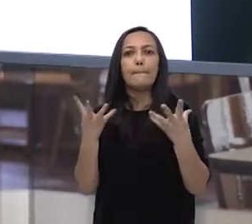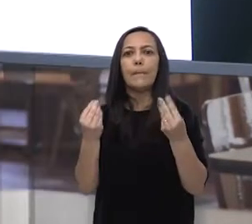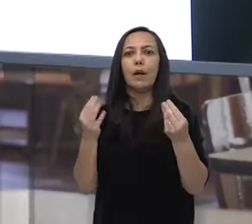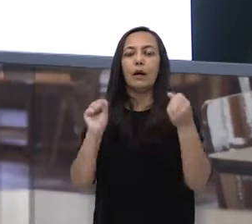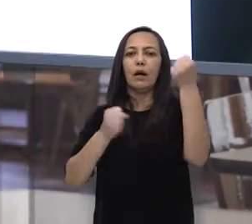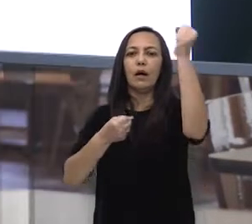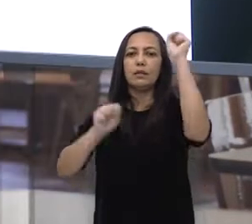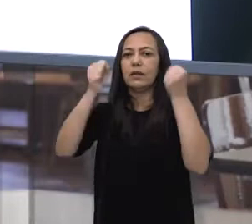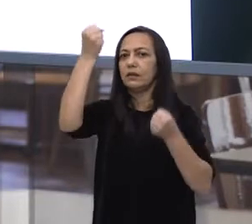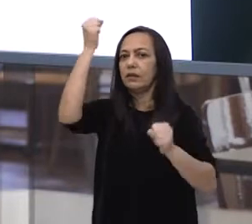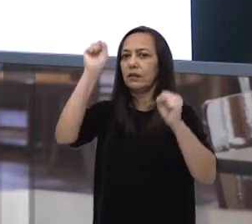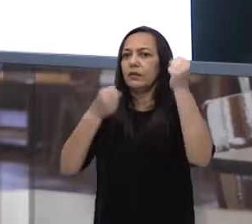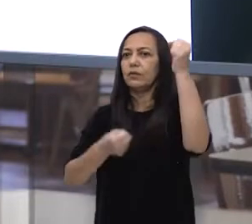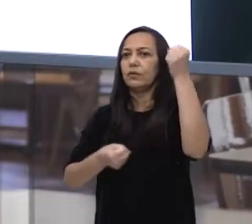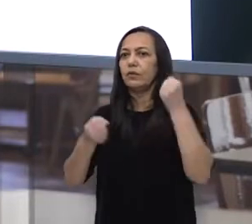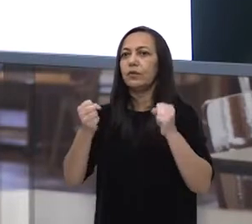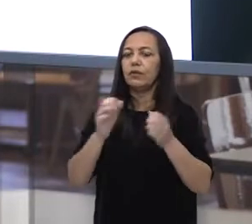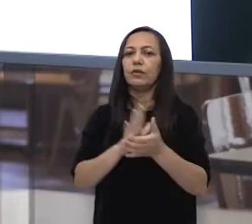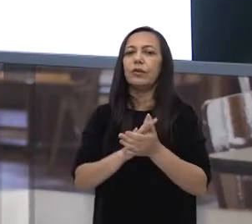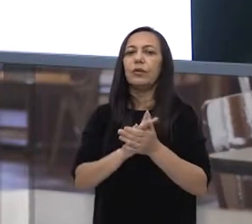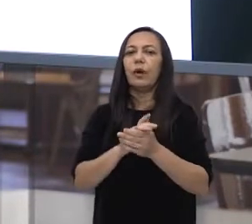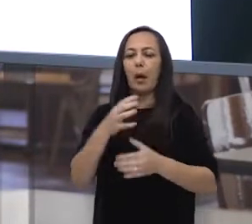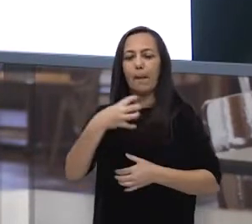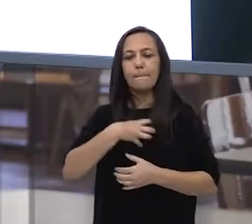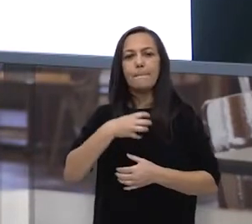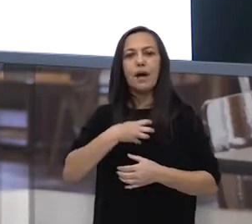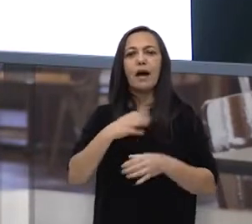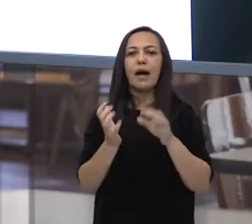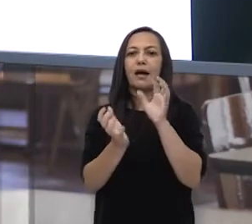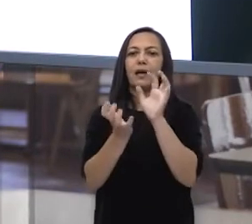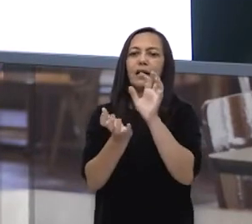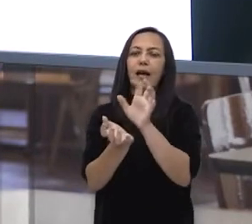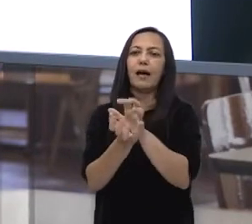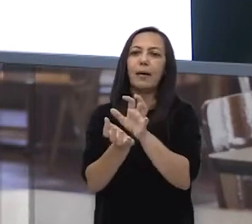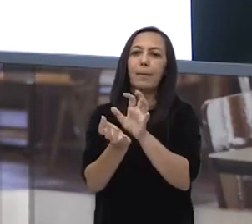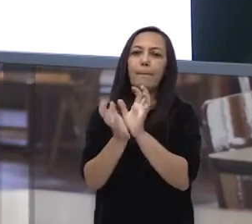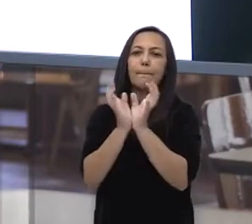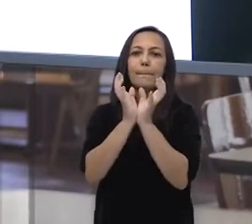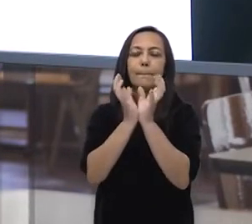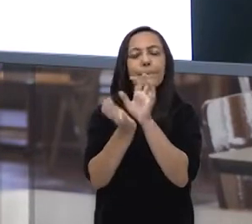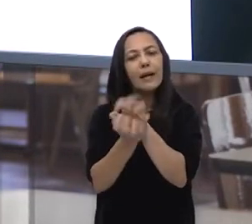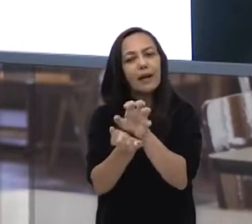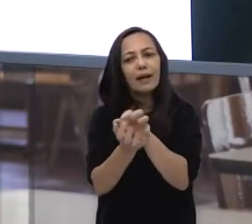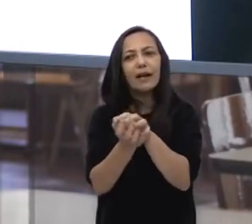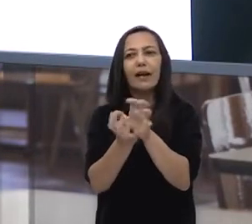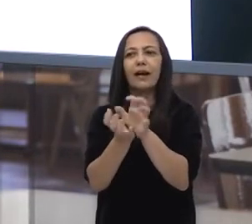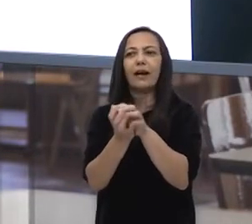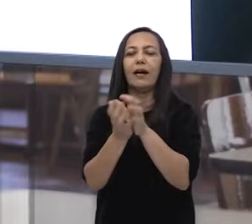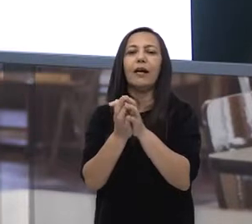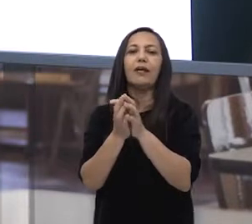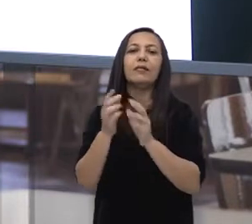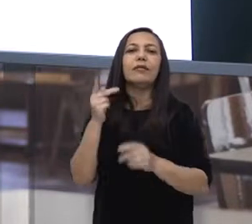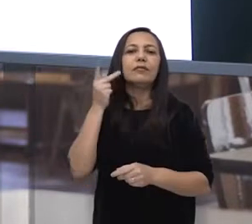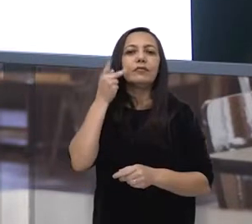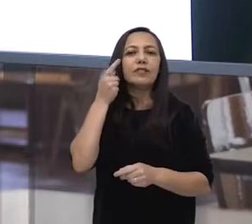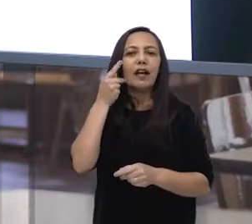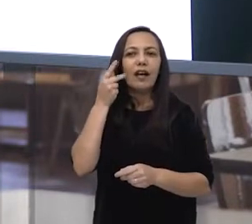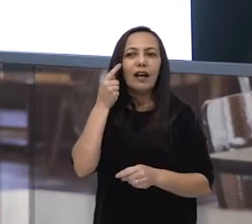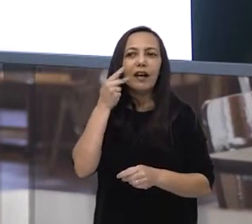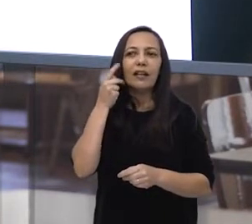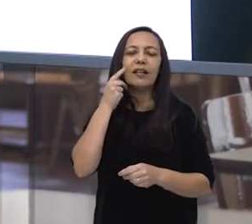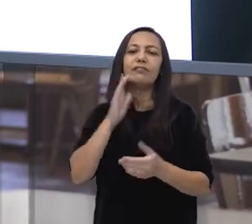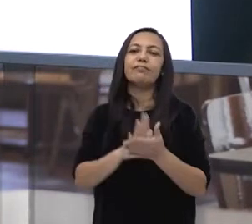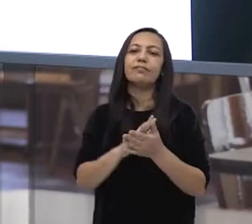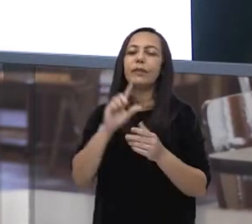Brasil, tá bom? Estados como Bahia, Pernambuco e Ceará são os principais, mas ainda assim é distante da região sul